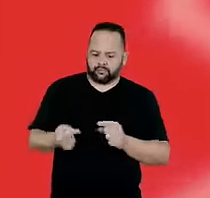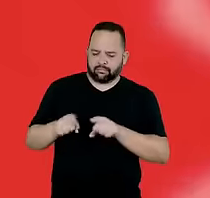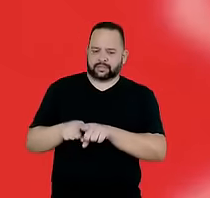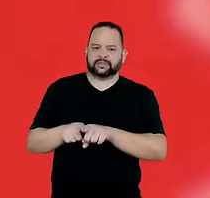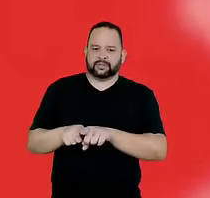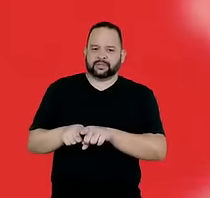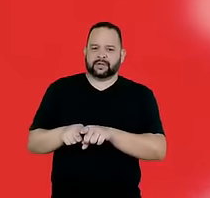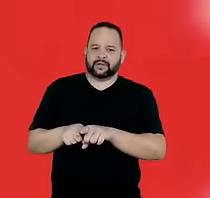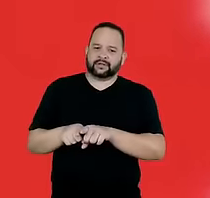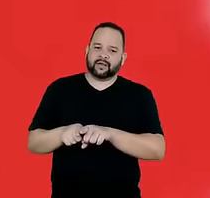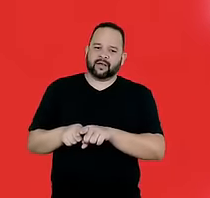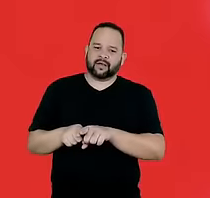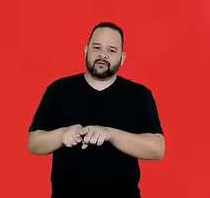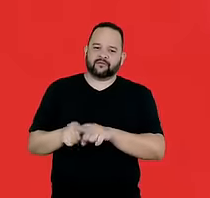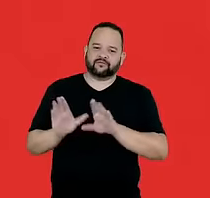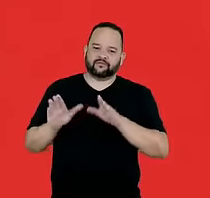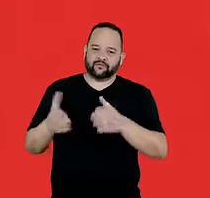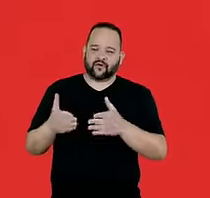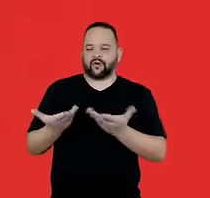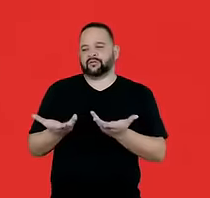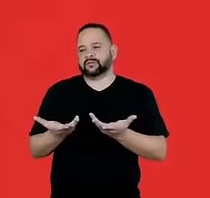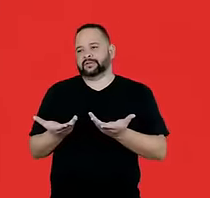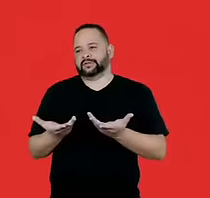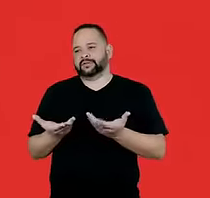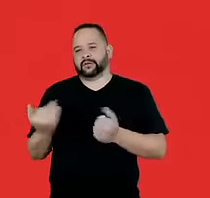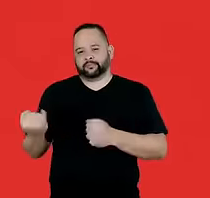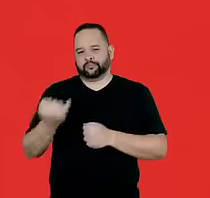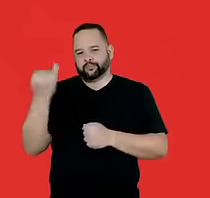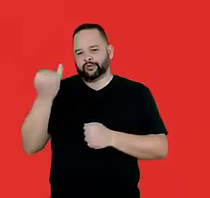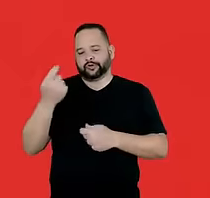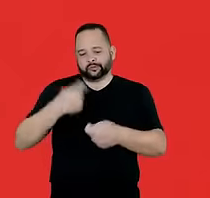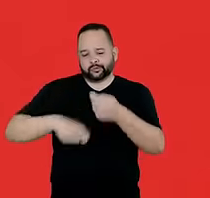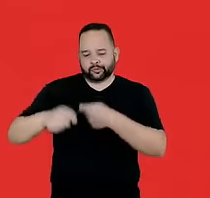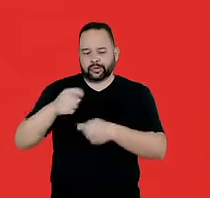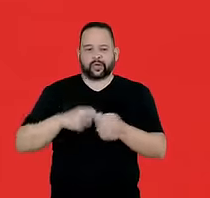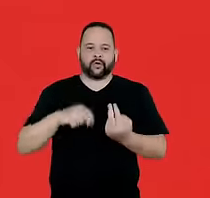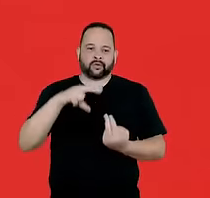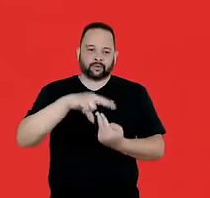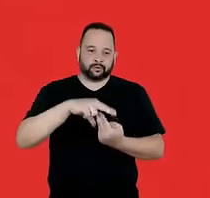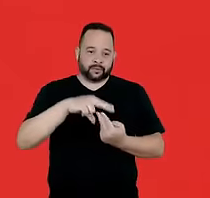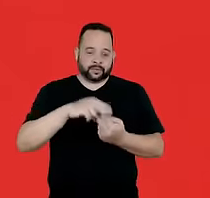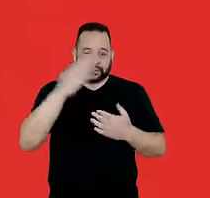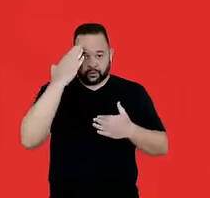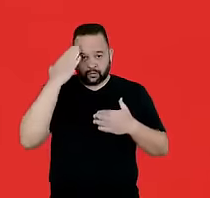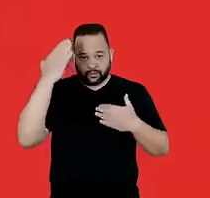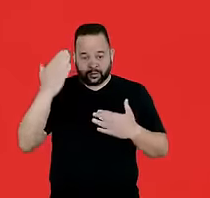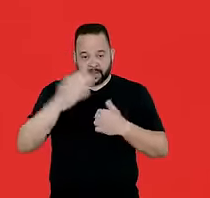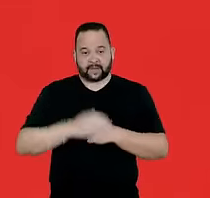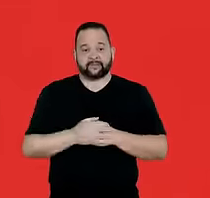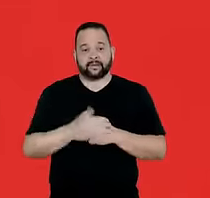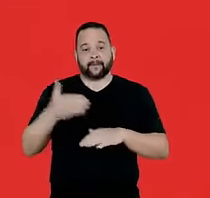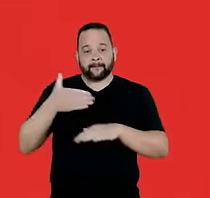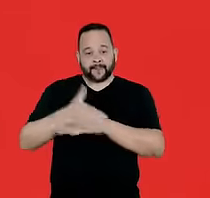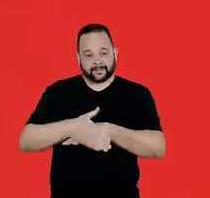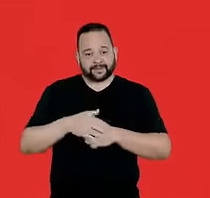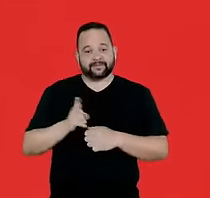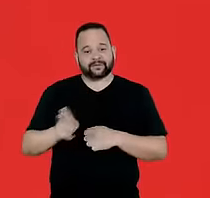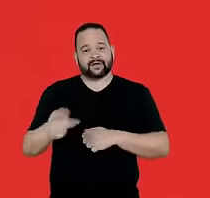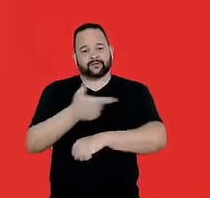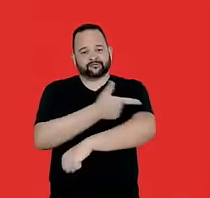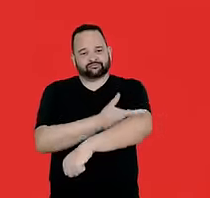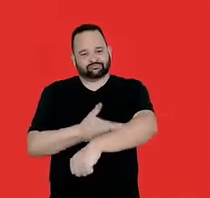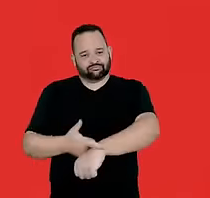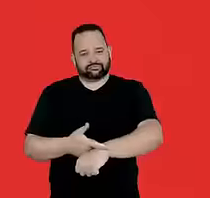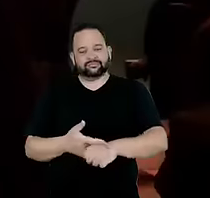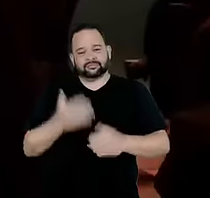a todos vocês pela gentileza de terem vindo participar desse nosso encontro é sempre muito gentil agradeço e ten um ótimo dia